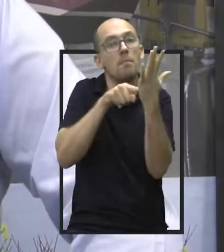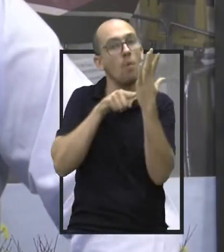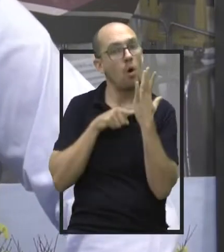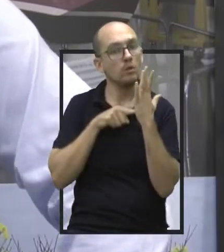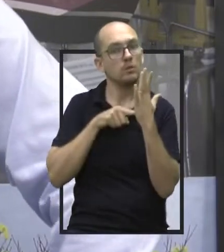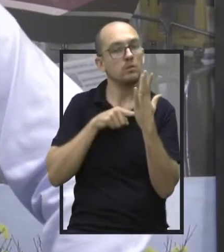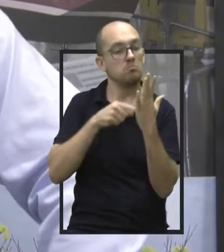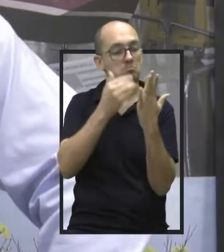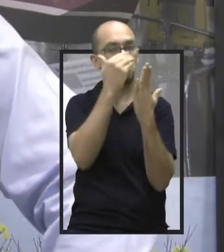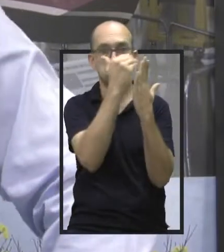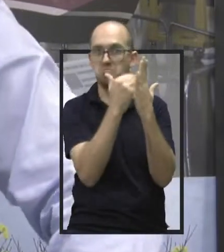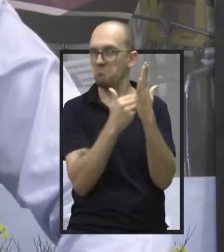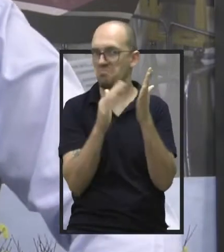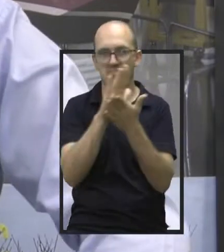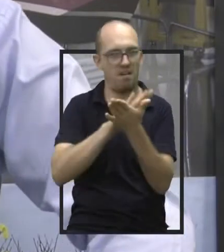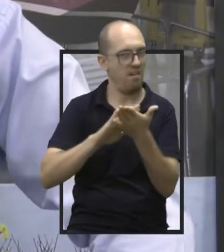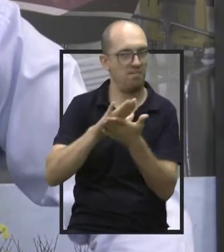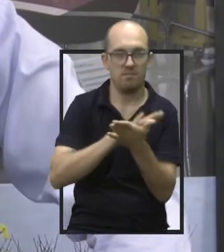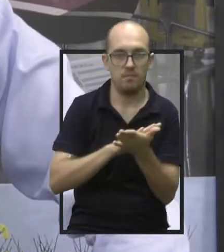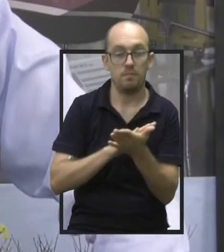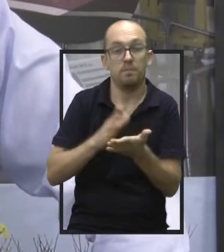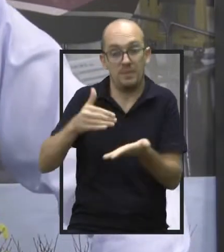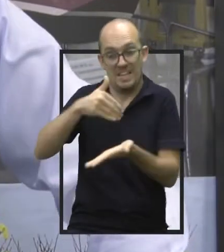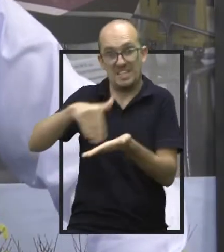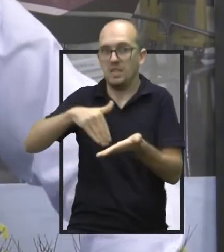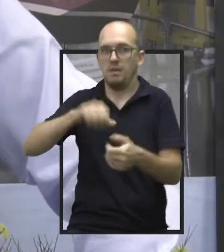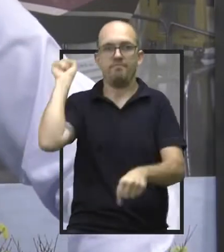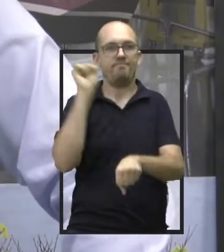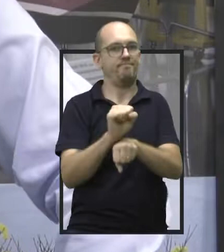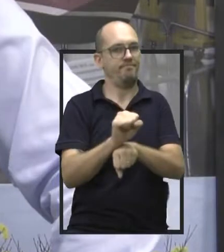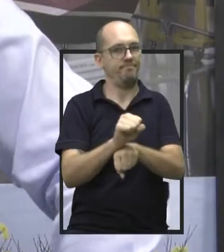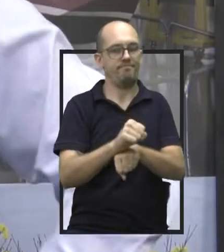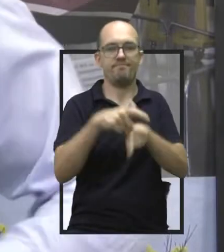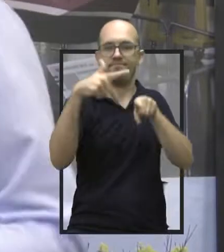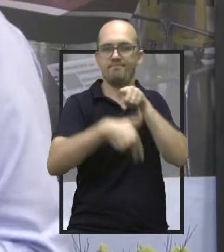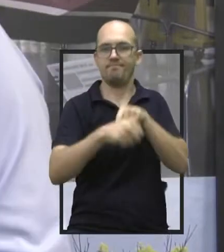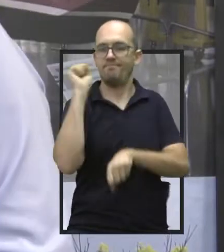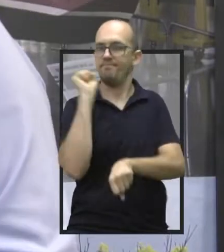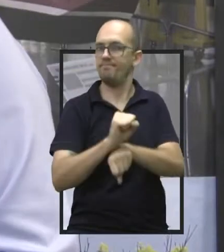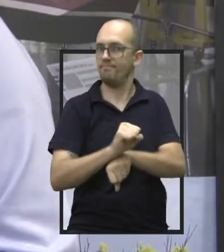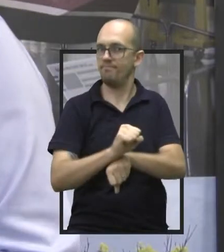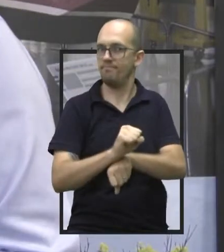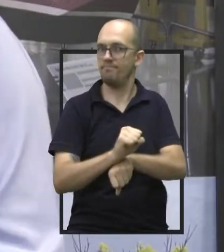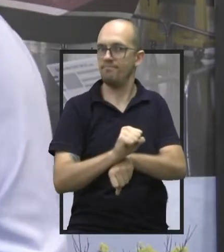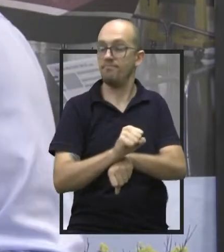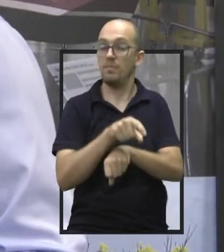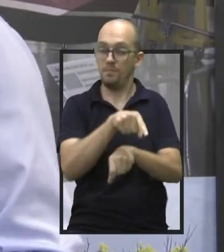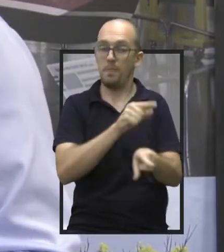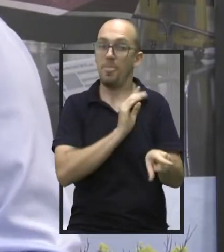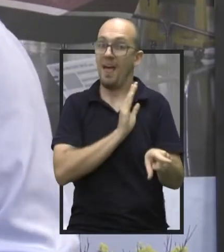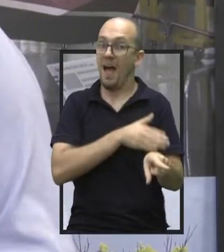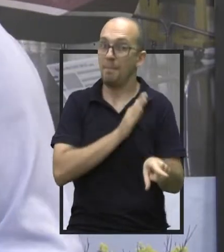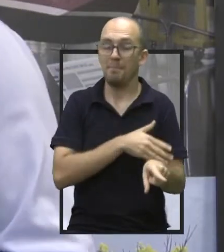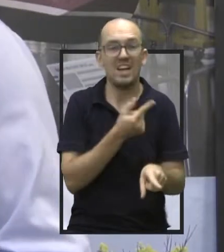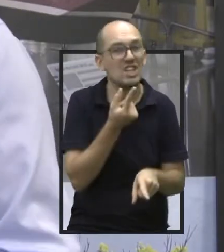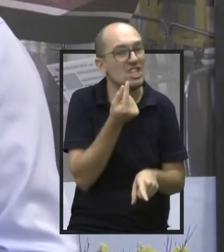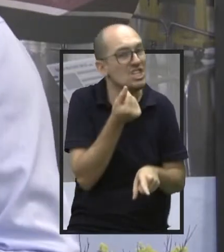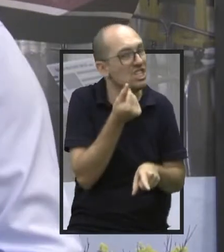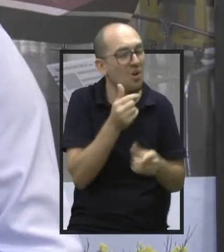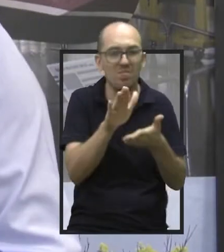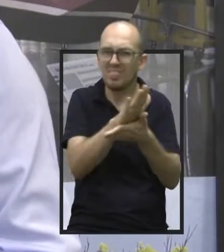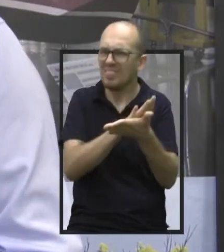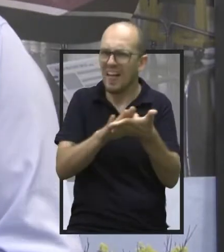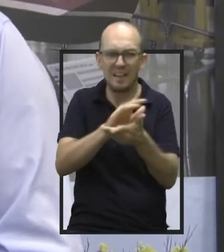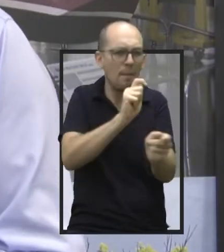a secretaria não está repassando dinheiro, a AMAE está sem dinheiro para